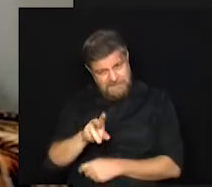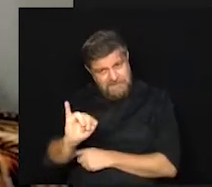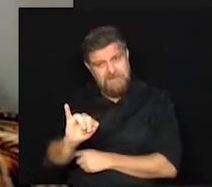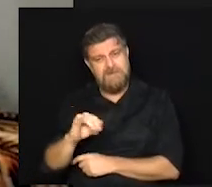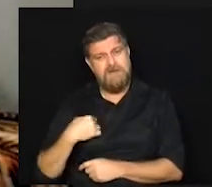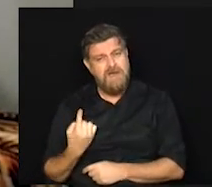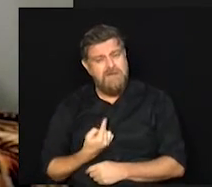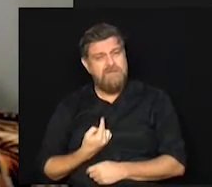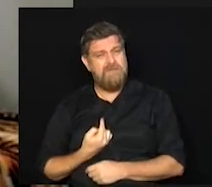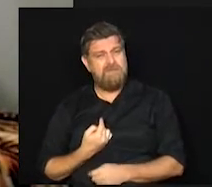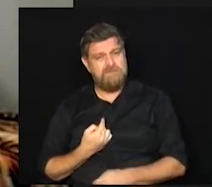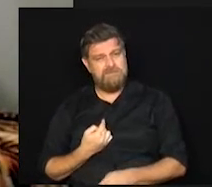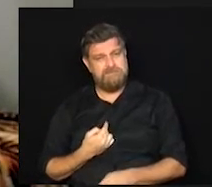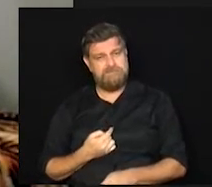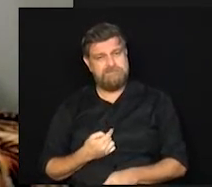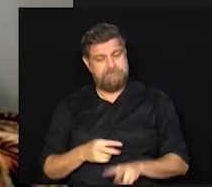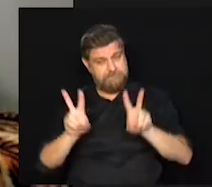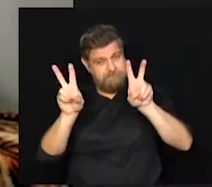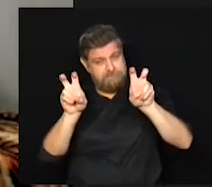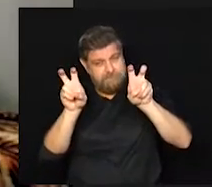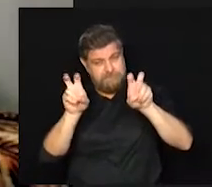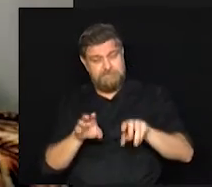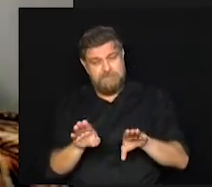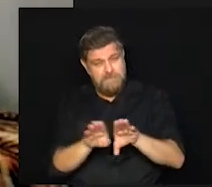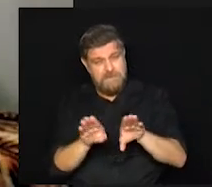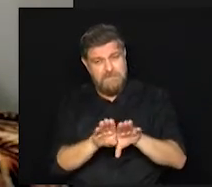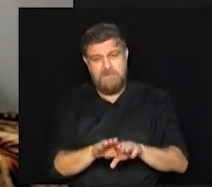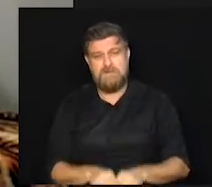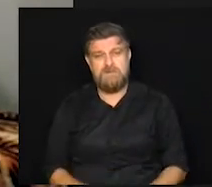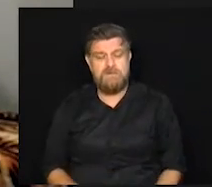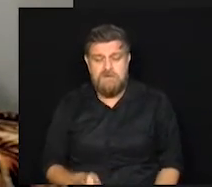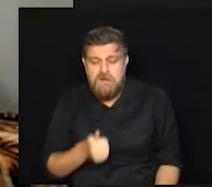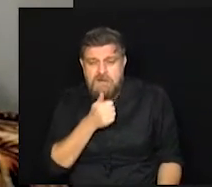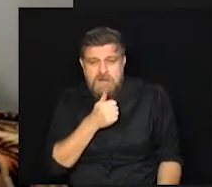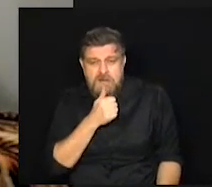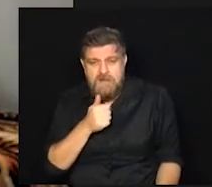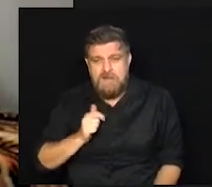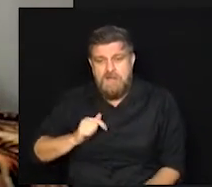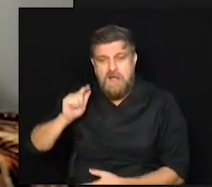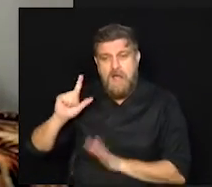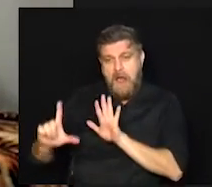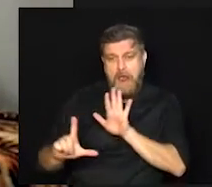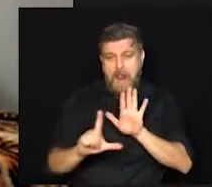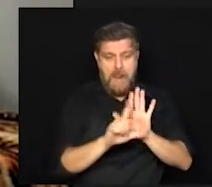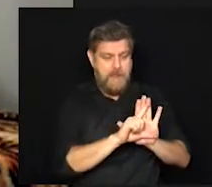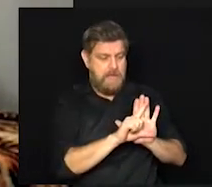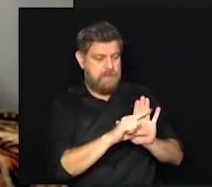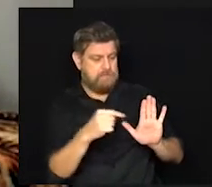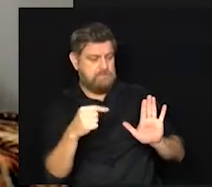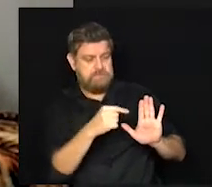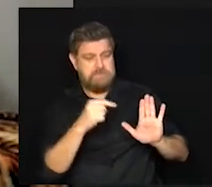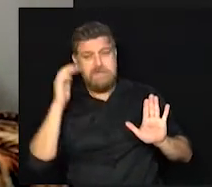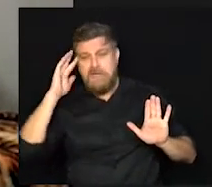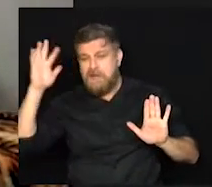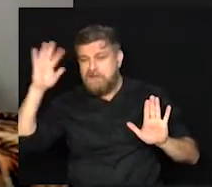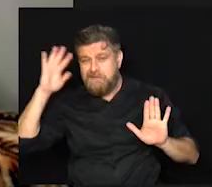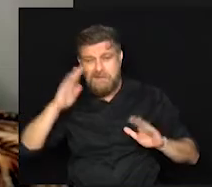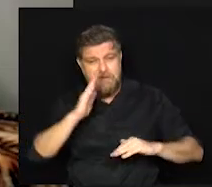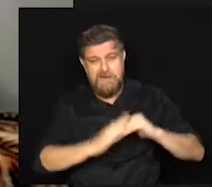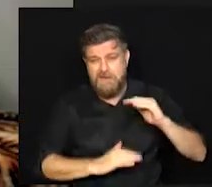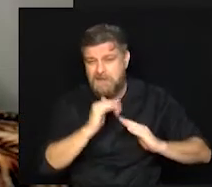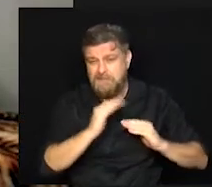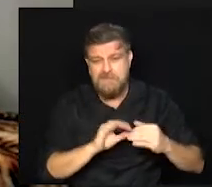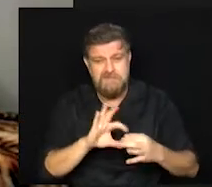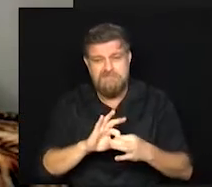mas é aquela questão também. Não adianta apenas existir a leis se elas não são cumpridas.